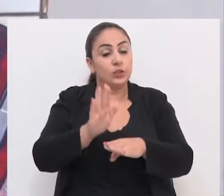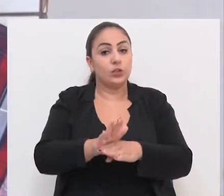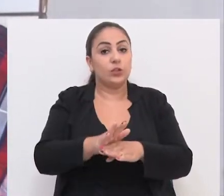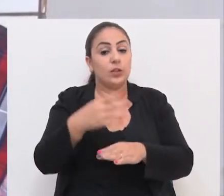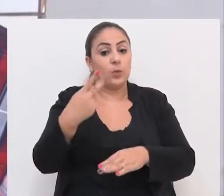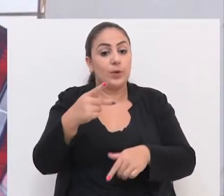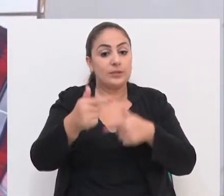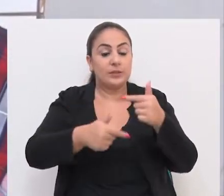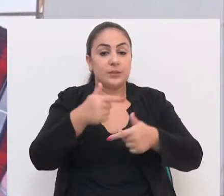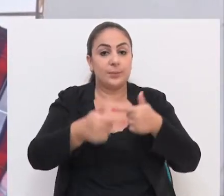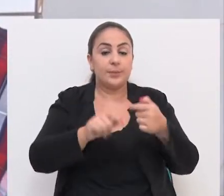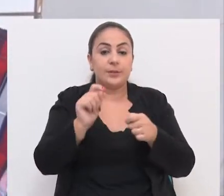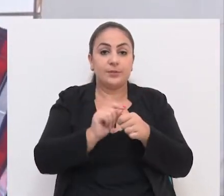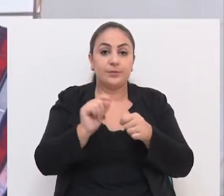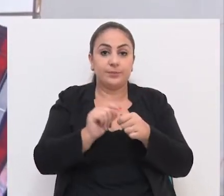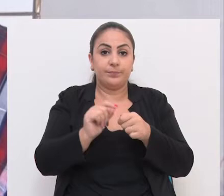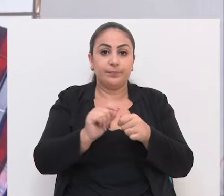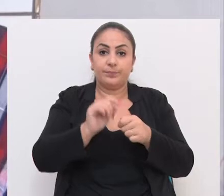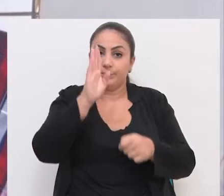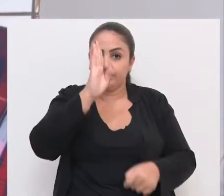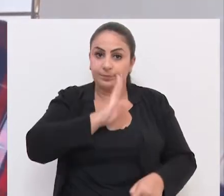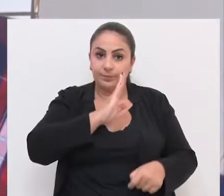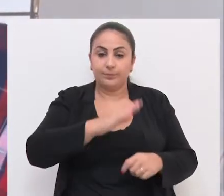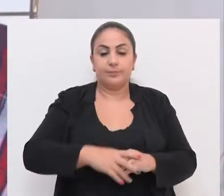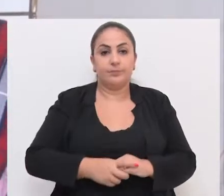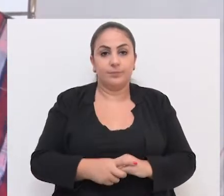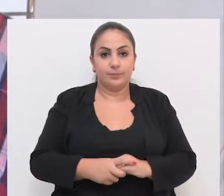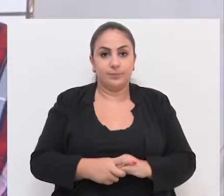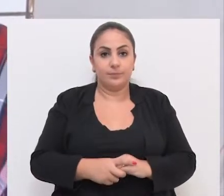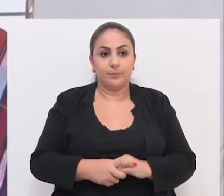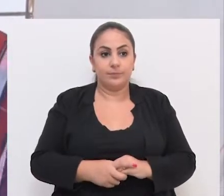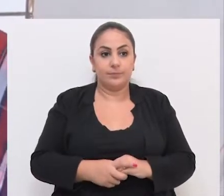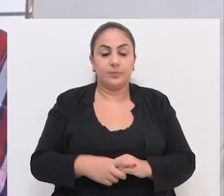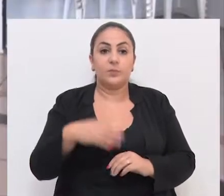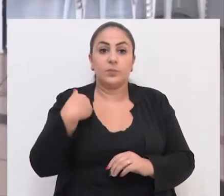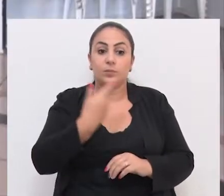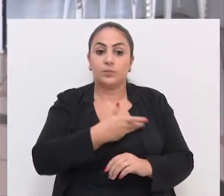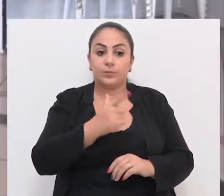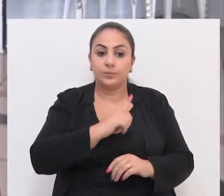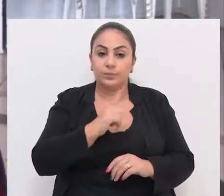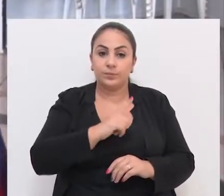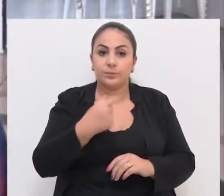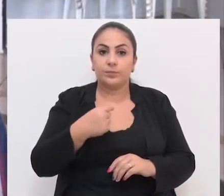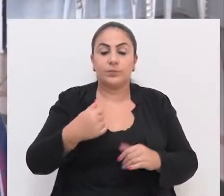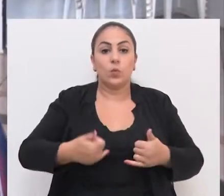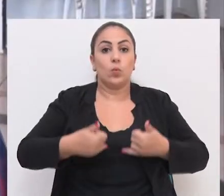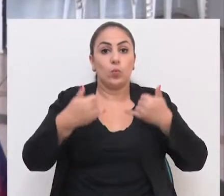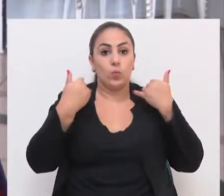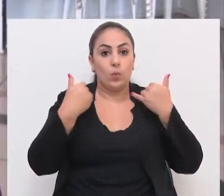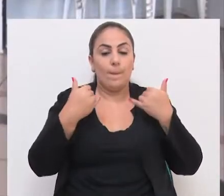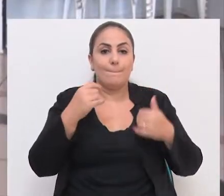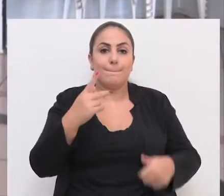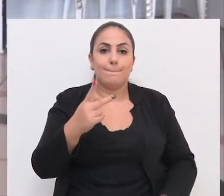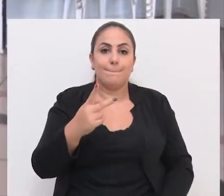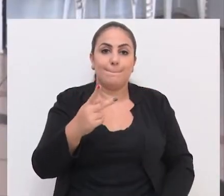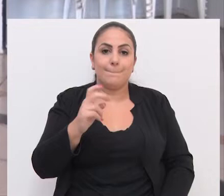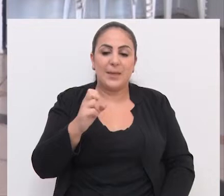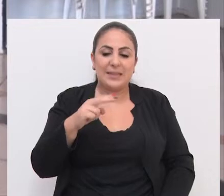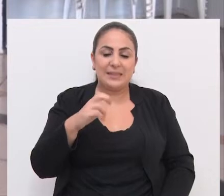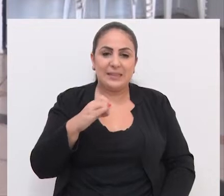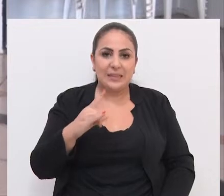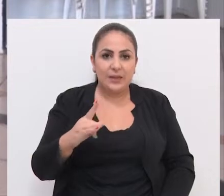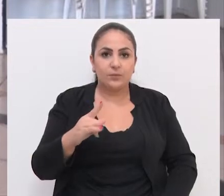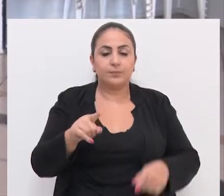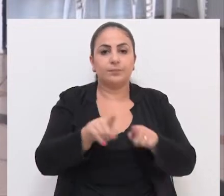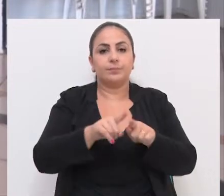podem colaborar com este serviço que é oferecido gratuitamente. Nós temos que ter orgulho da Peniel, orgulho